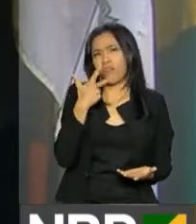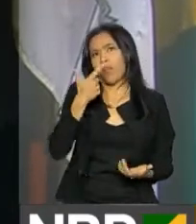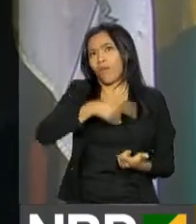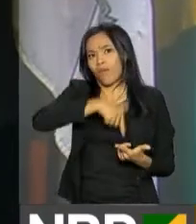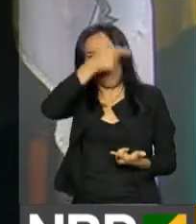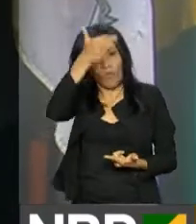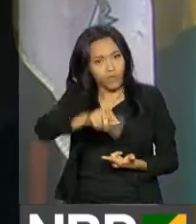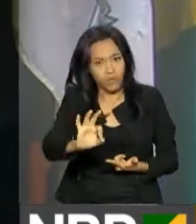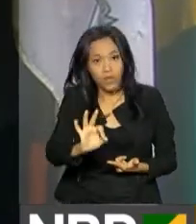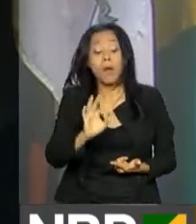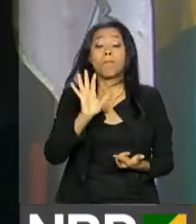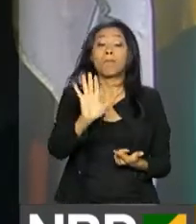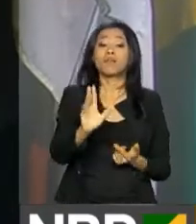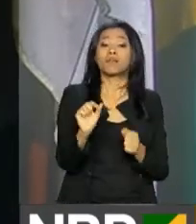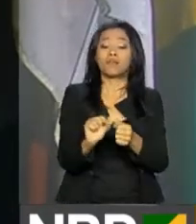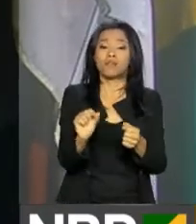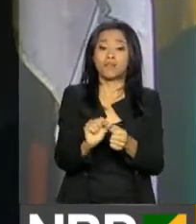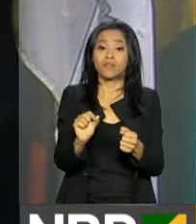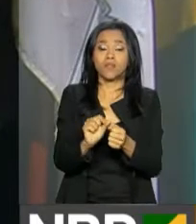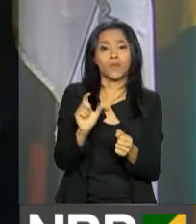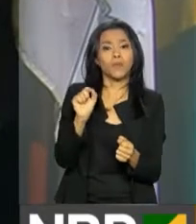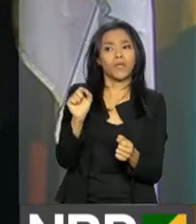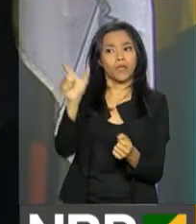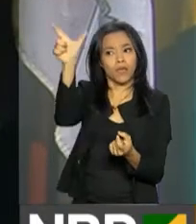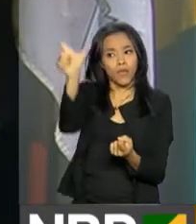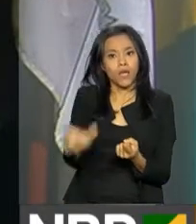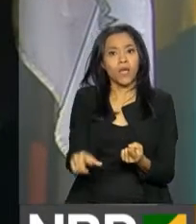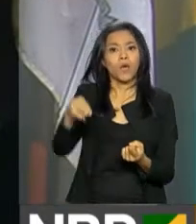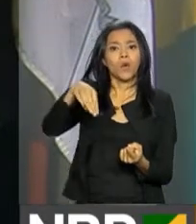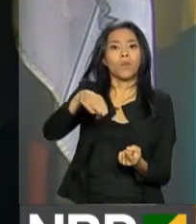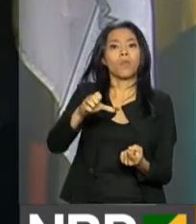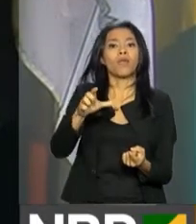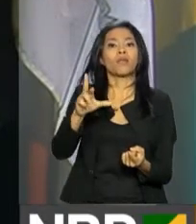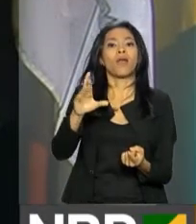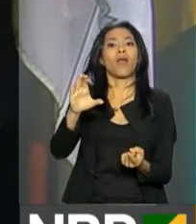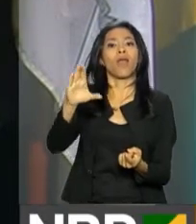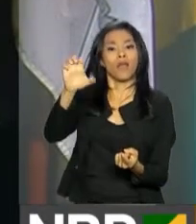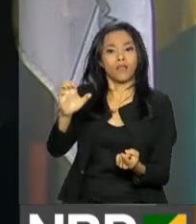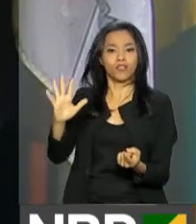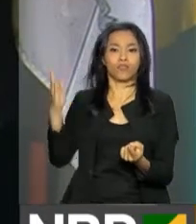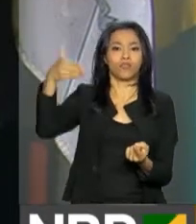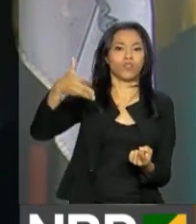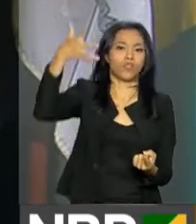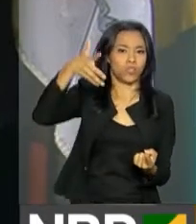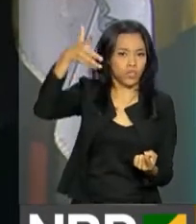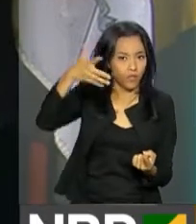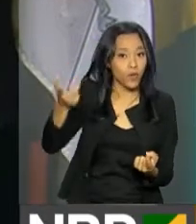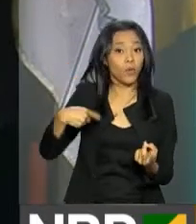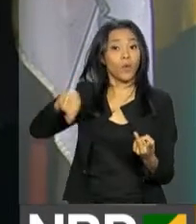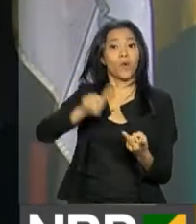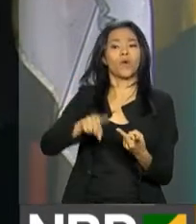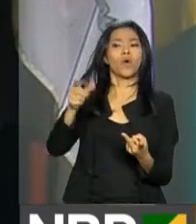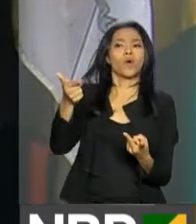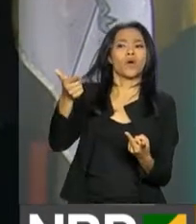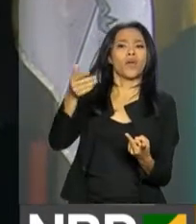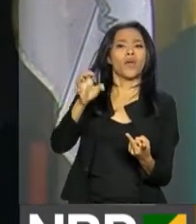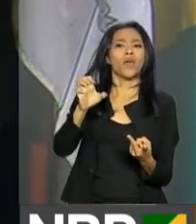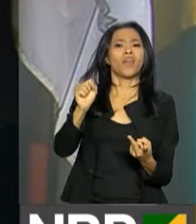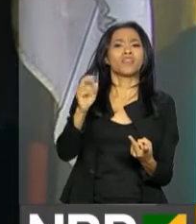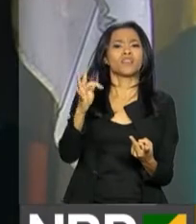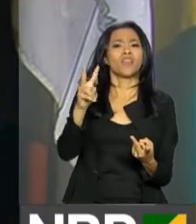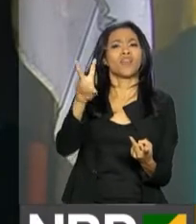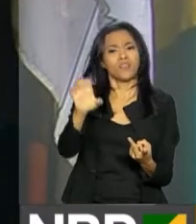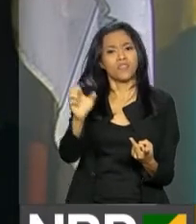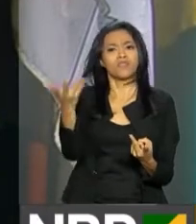mas fazer aquilo que o meirelles é é pronunciou na tribuna ou todos os tempos de todos o que nós